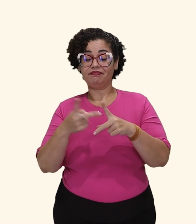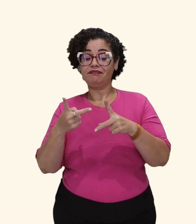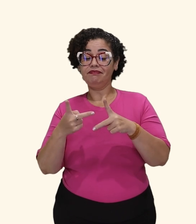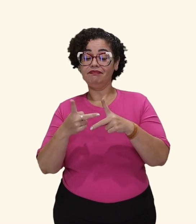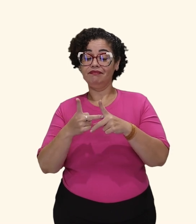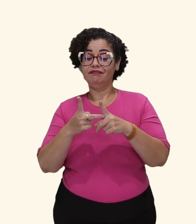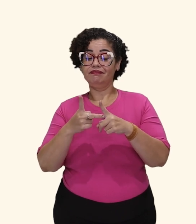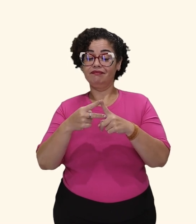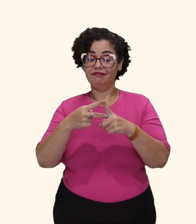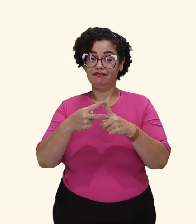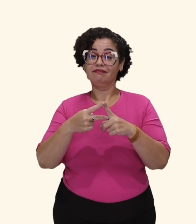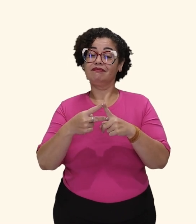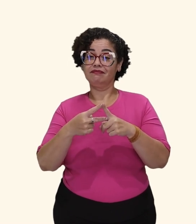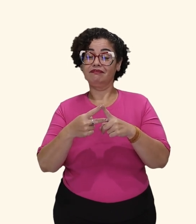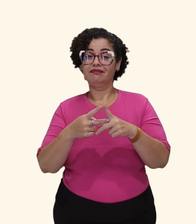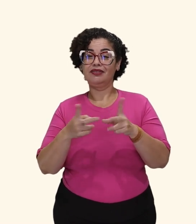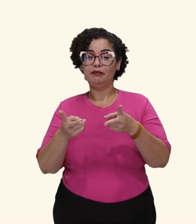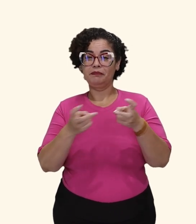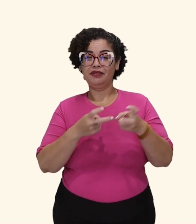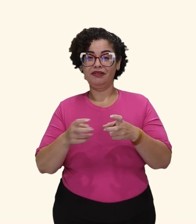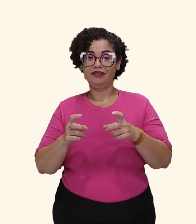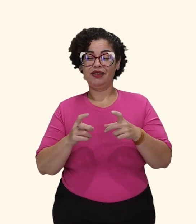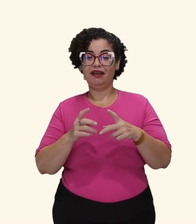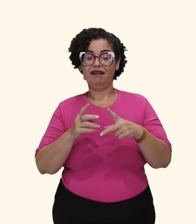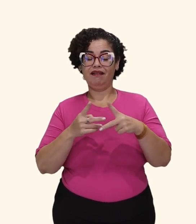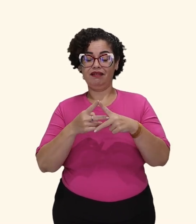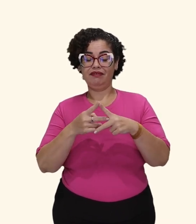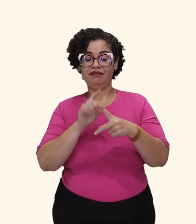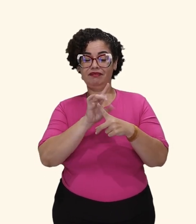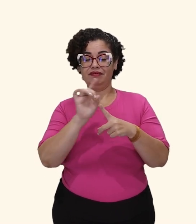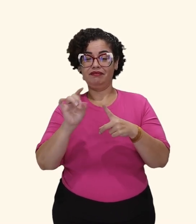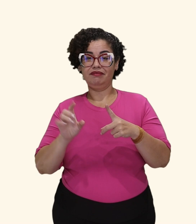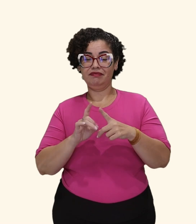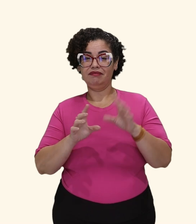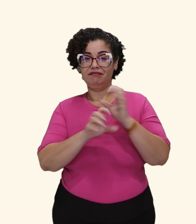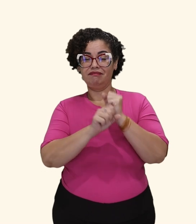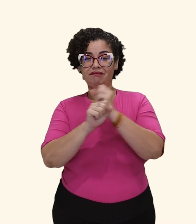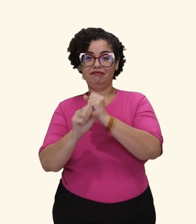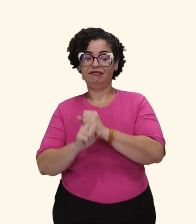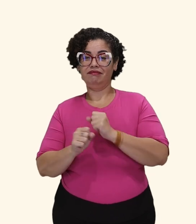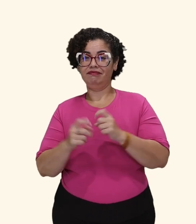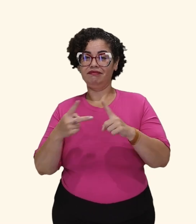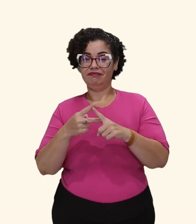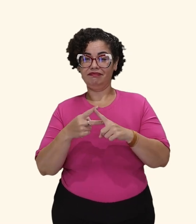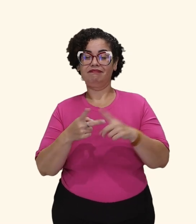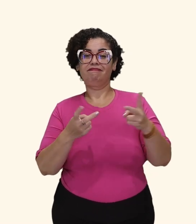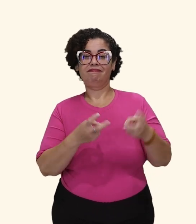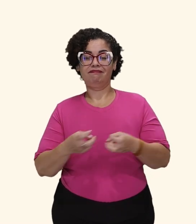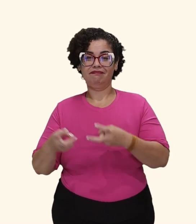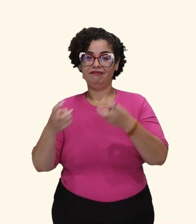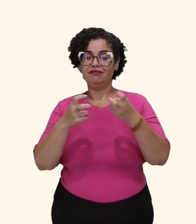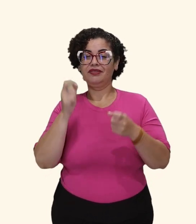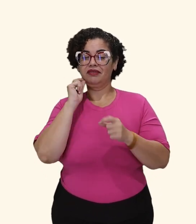Vamos fechar esse triângulo, então. Aqui, a gente percebe que cada lado é menor do que a soma dos outros 2.